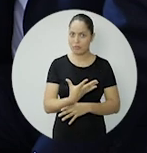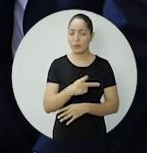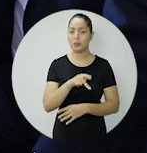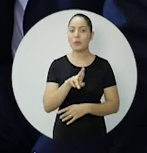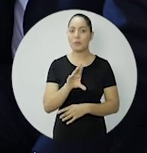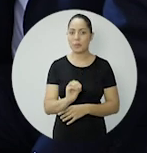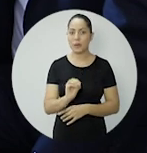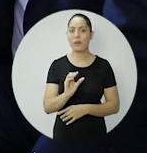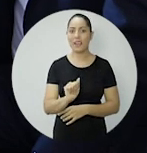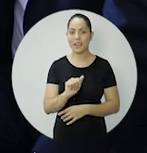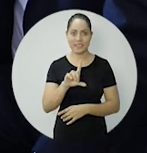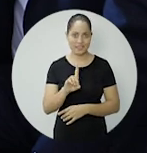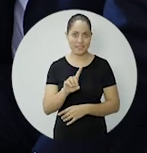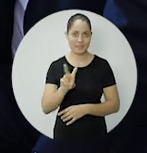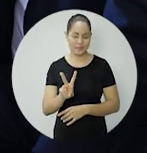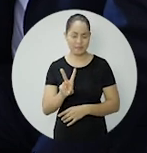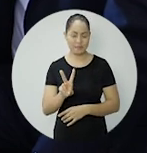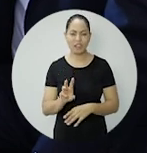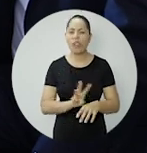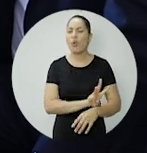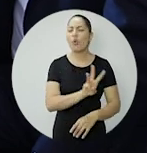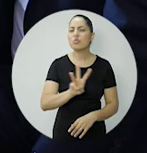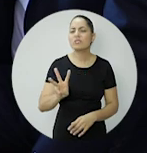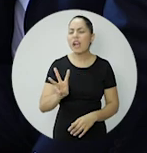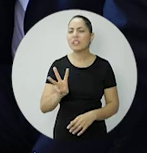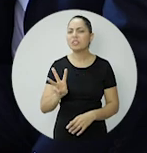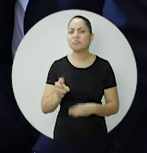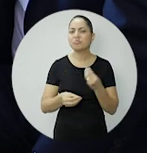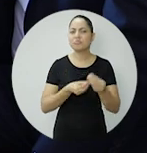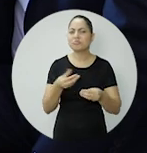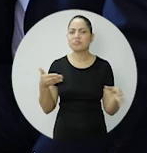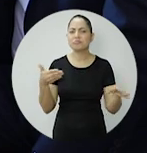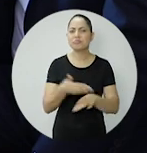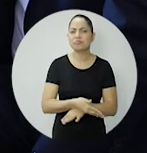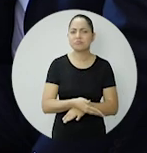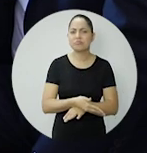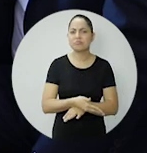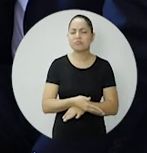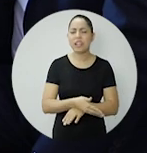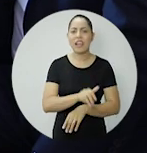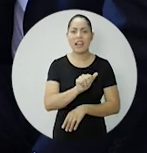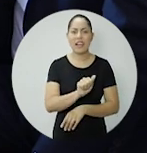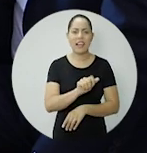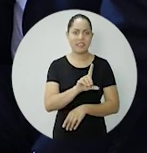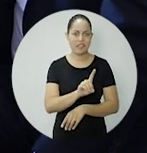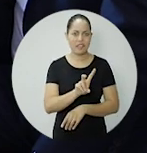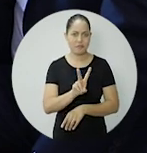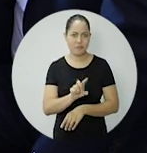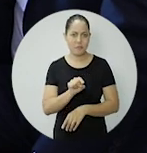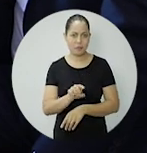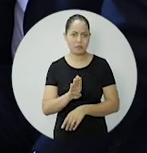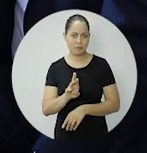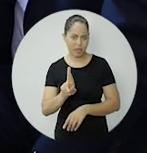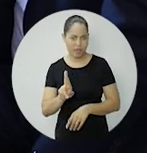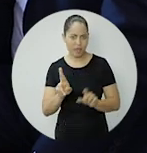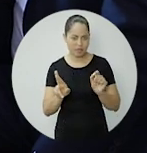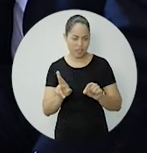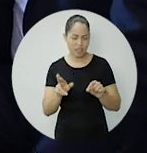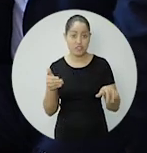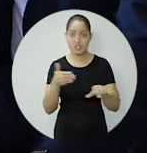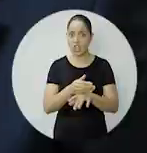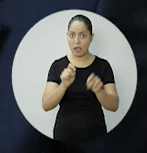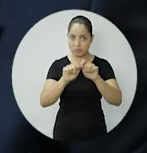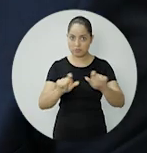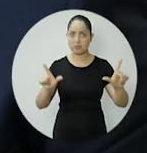do ProADV e vai explicar para a gente. Dr. Marcelo, primeiro, o site, ele entra aqui no proadv.adv.br e vai sair